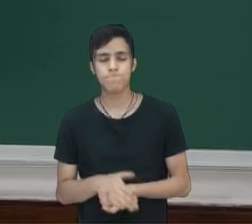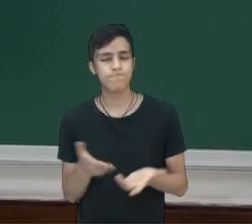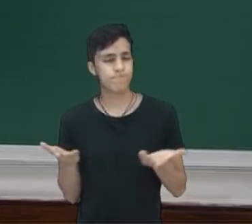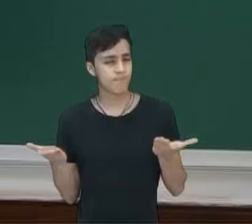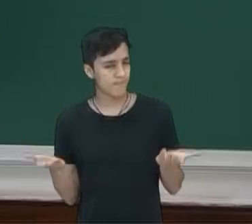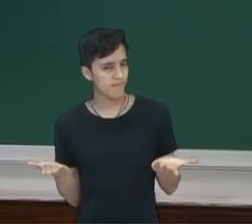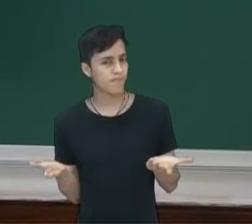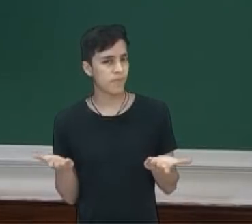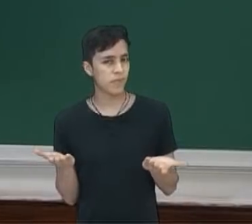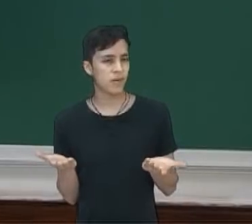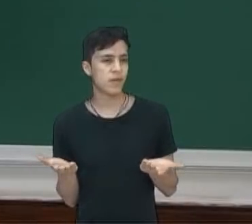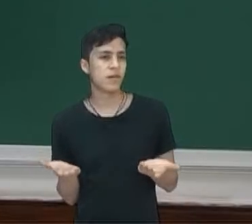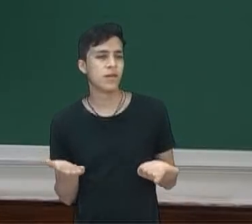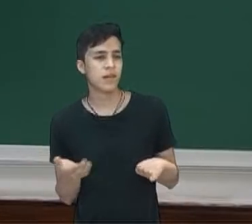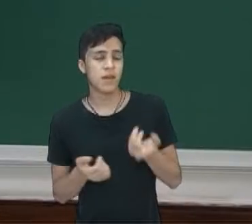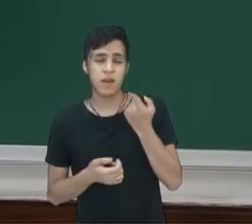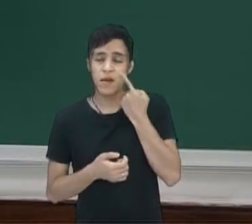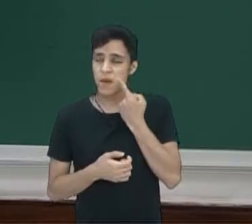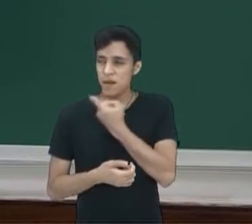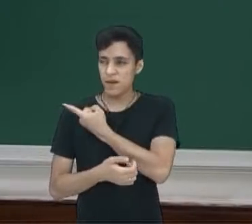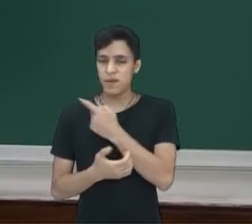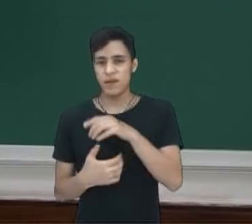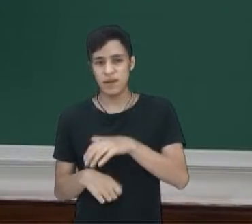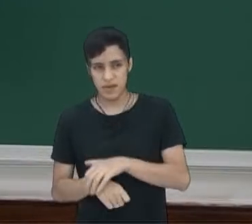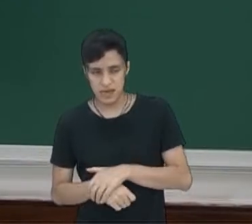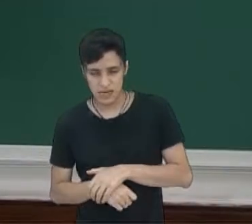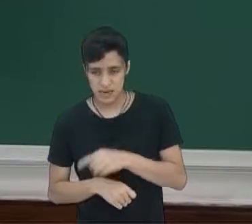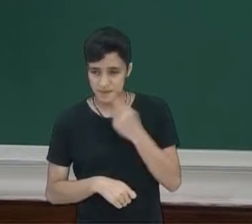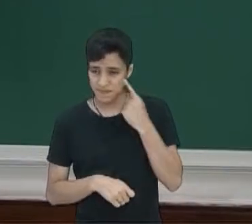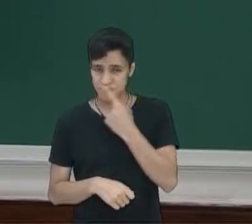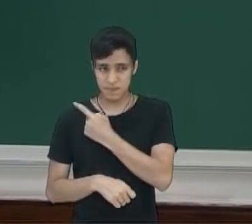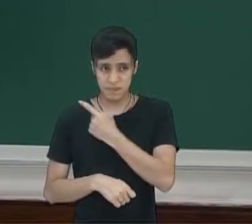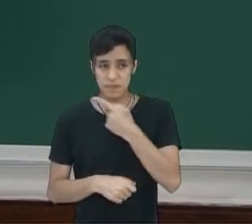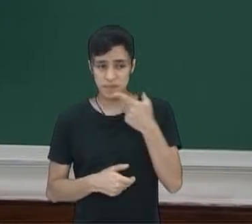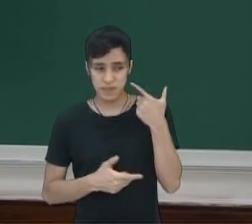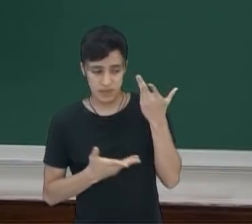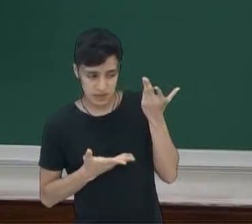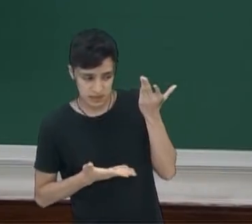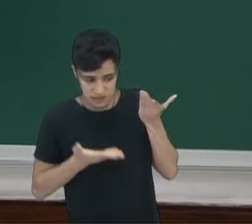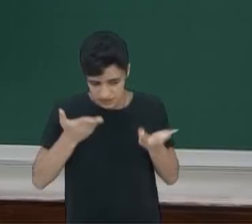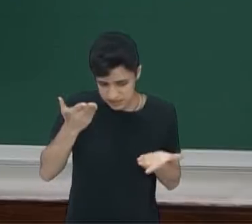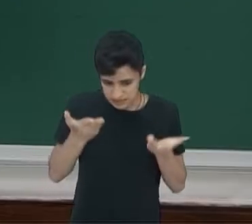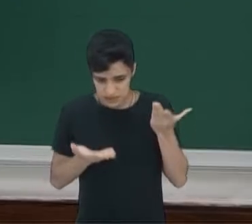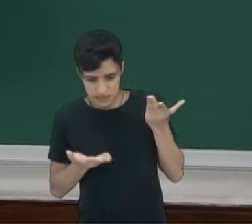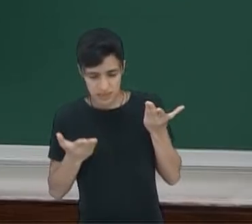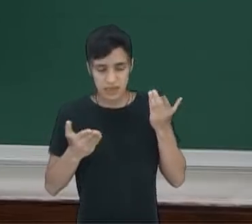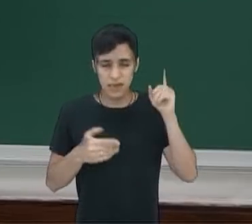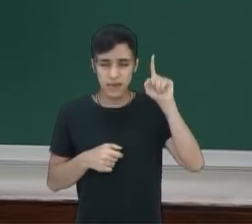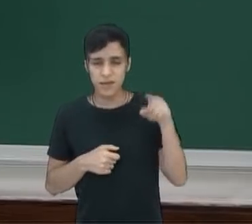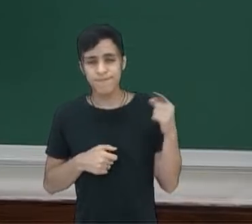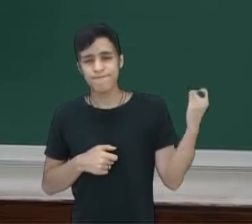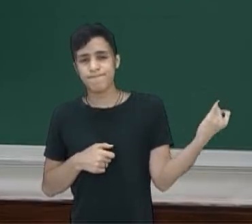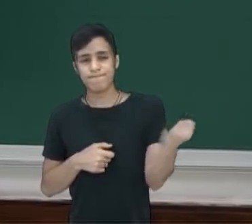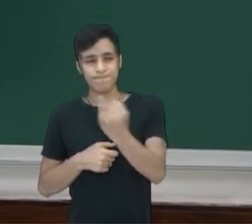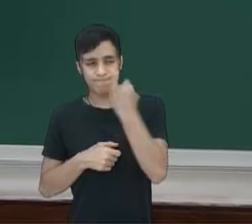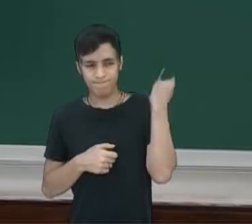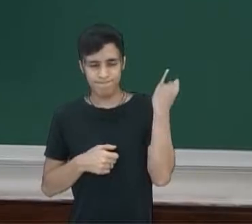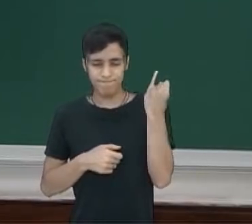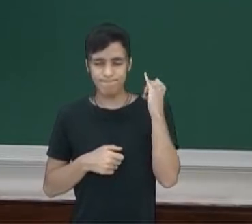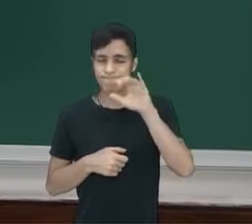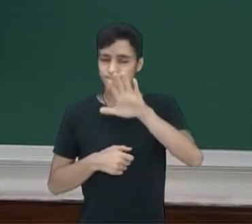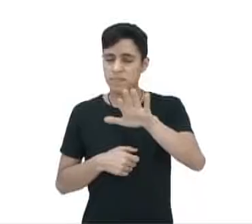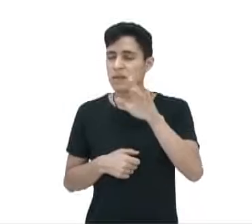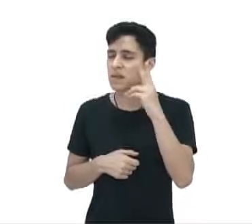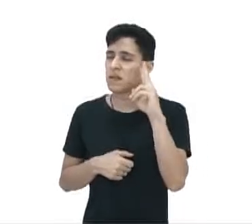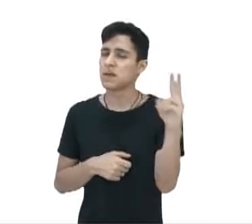E então, olha só, essa homeostase, esse equilíbrio, né, ele é fundamental. Vamos dar uma